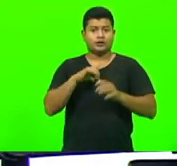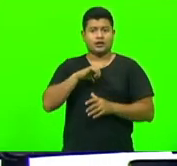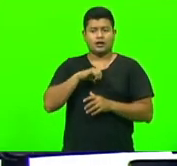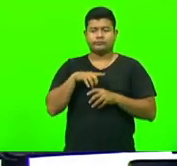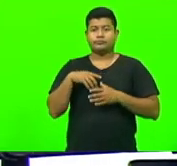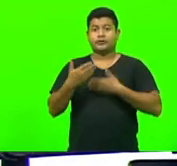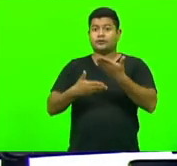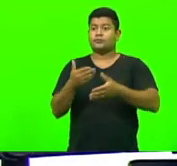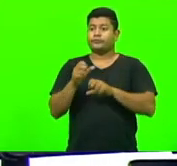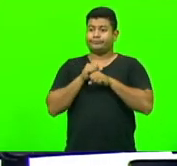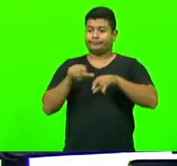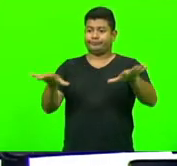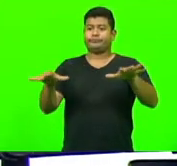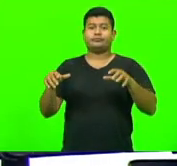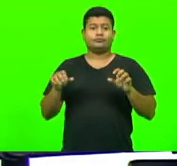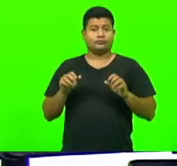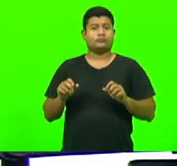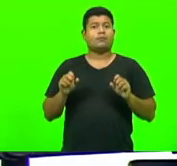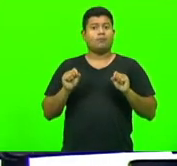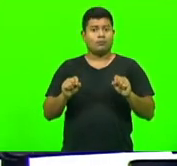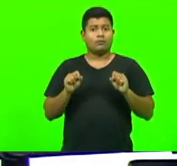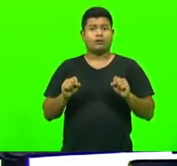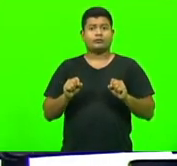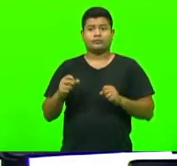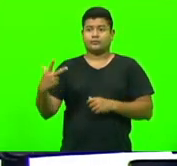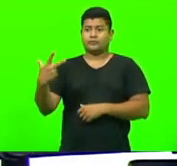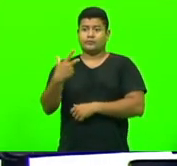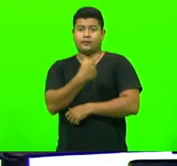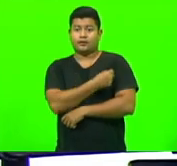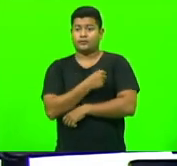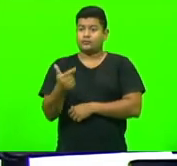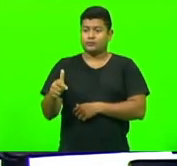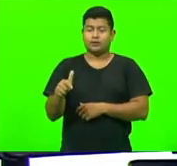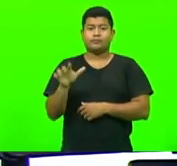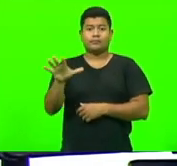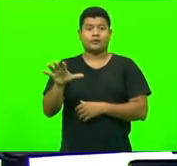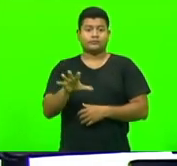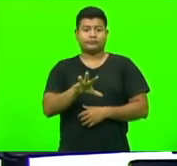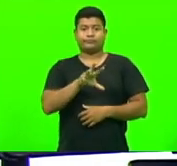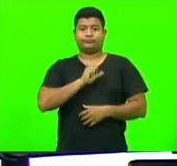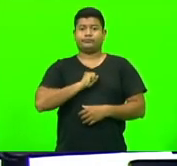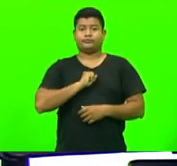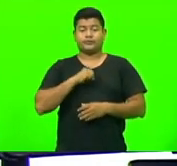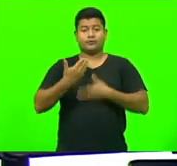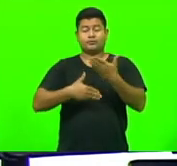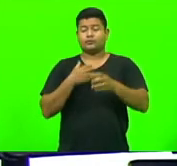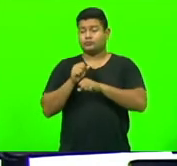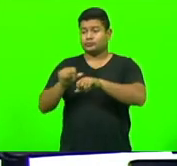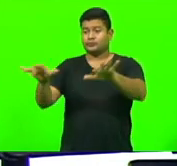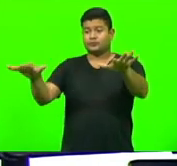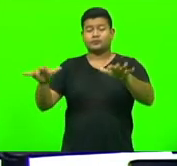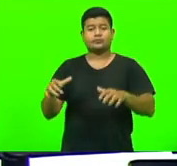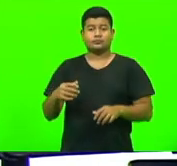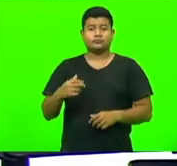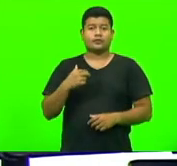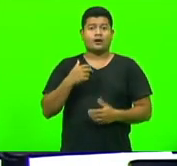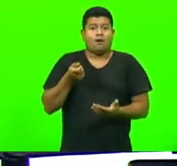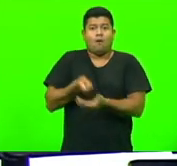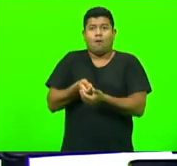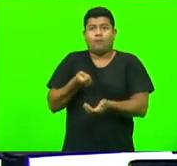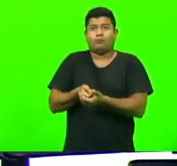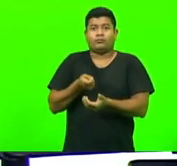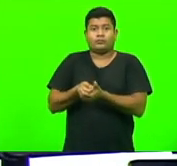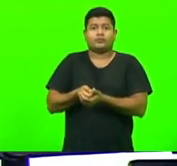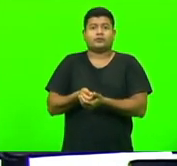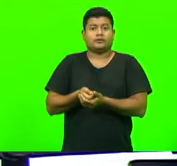vacinado também pode transmitir a Covid, agora, obrigar uma sociedade inteira para que você possa, daqui um pouco, entrar numa